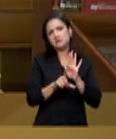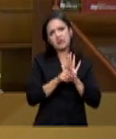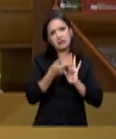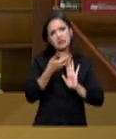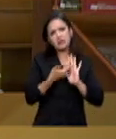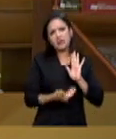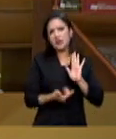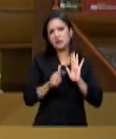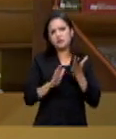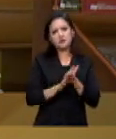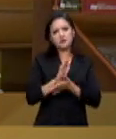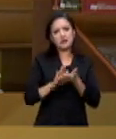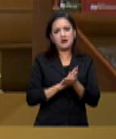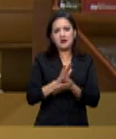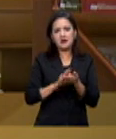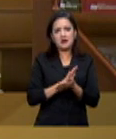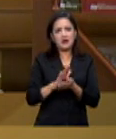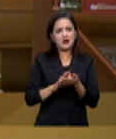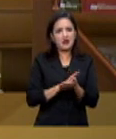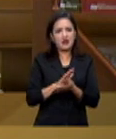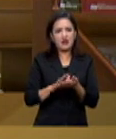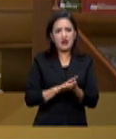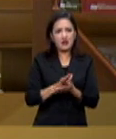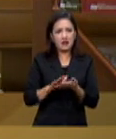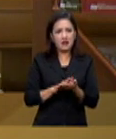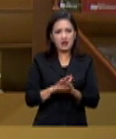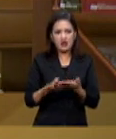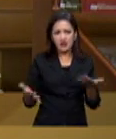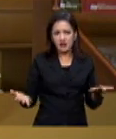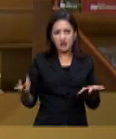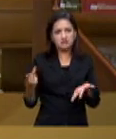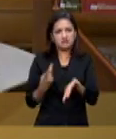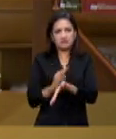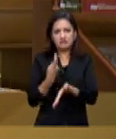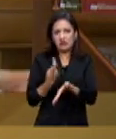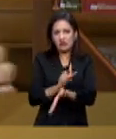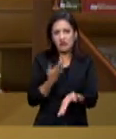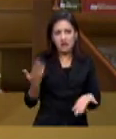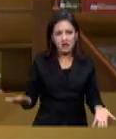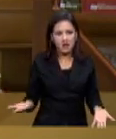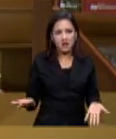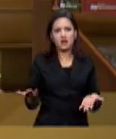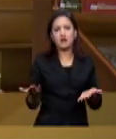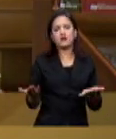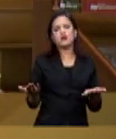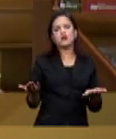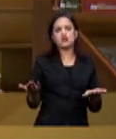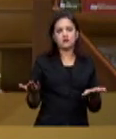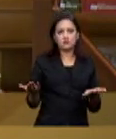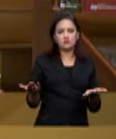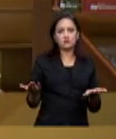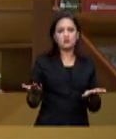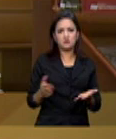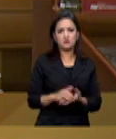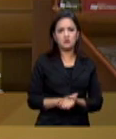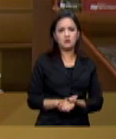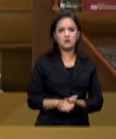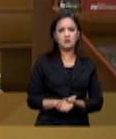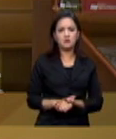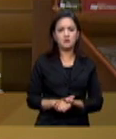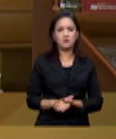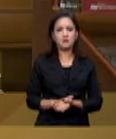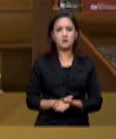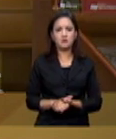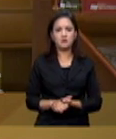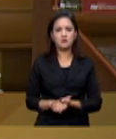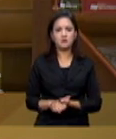há nenhuma irrazoabilidade, uma desproporcionalidade nesta norma impugnada